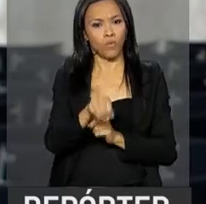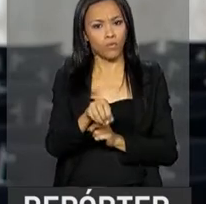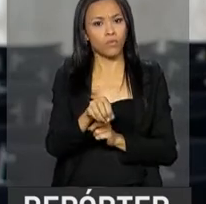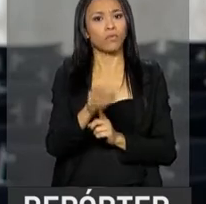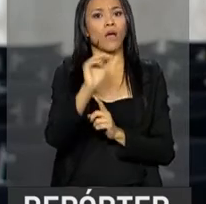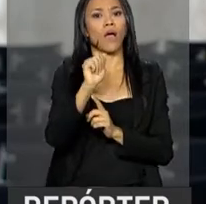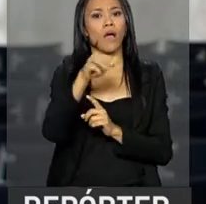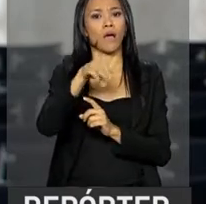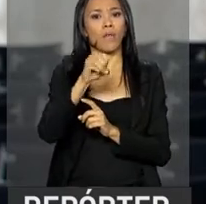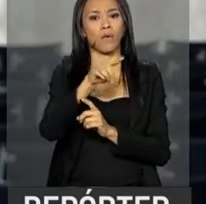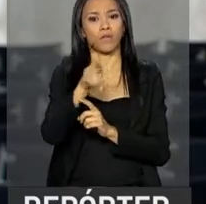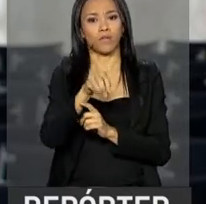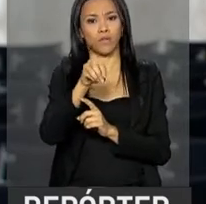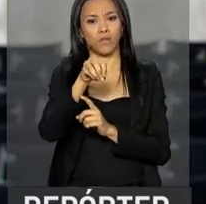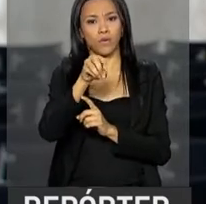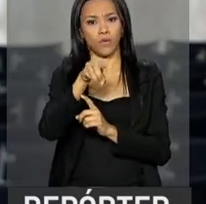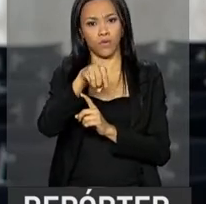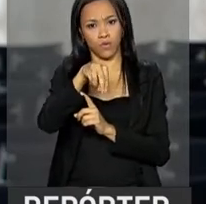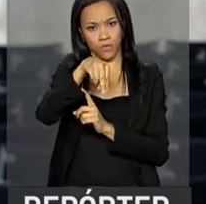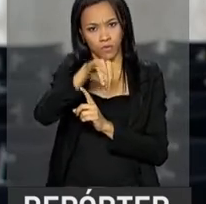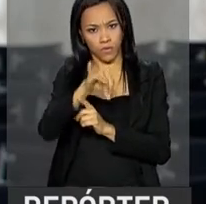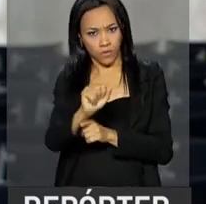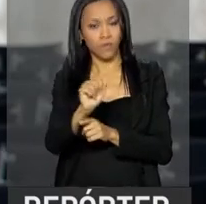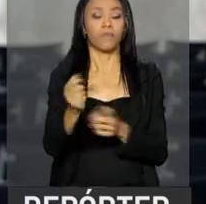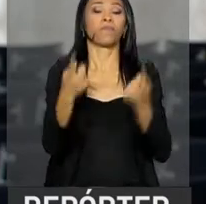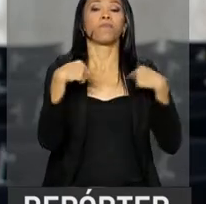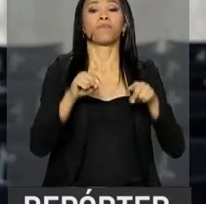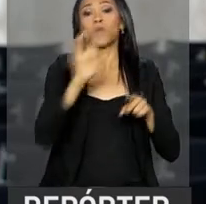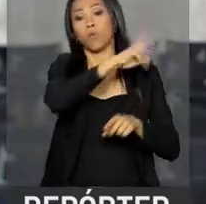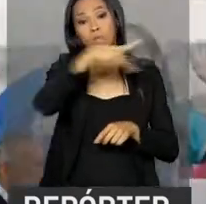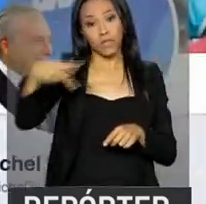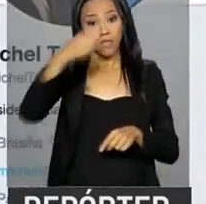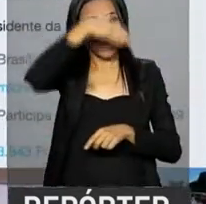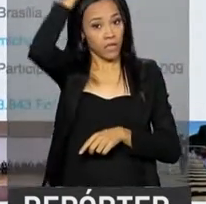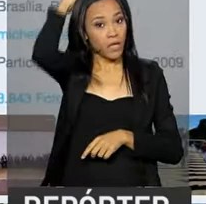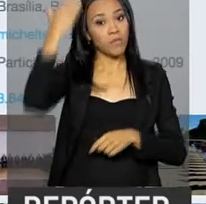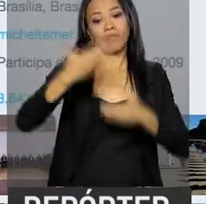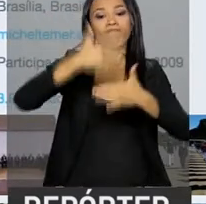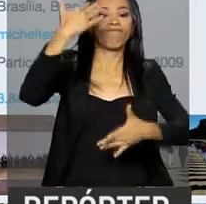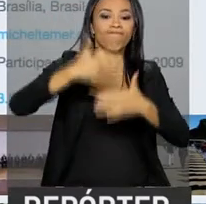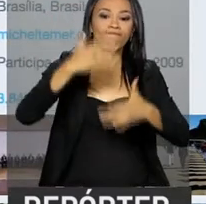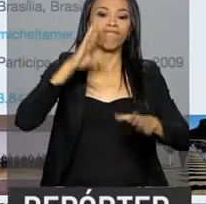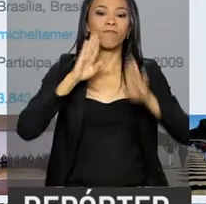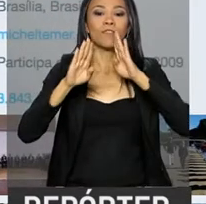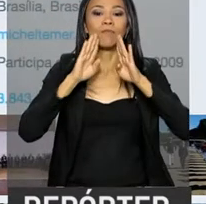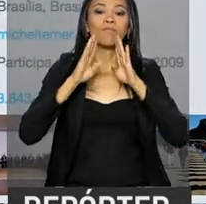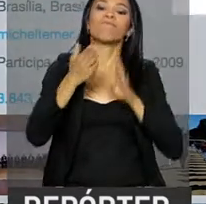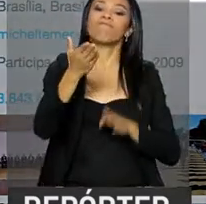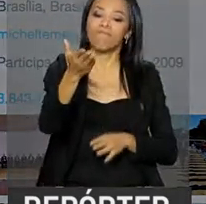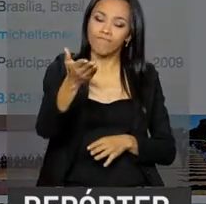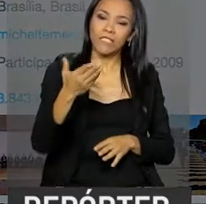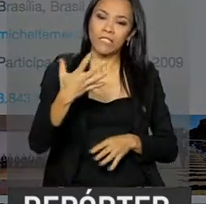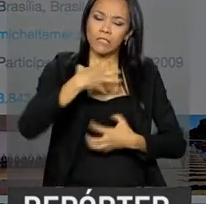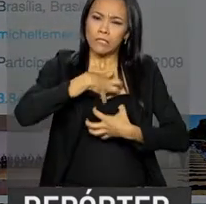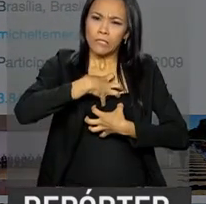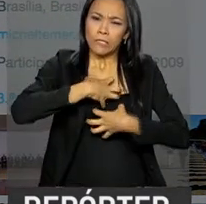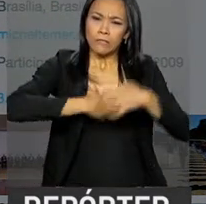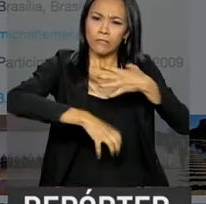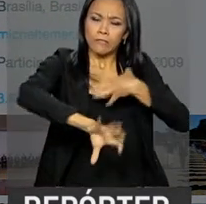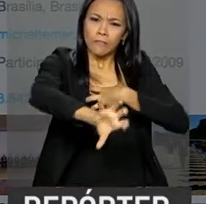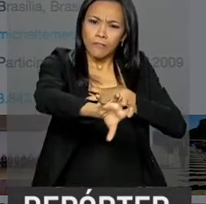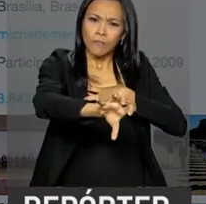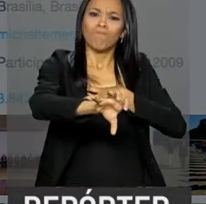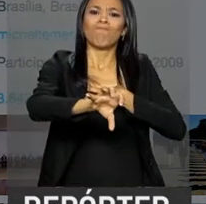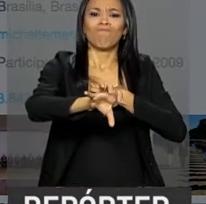neste final de semana pelas redes sociais o presidente michel temer manifestou solidariedade ao povo e ao